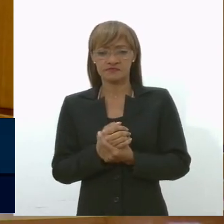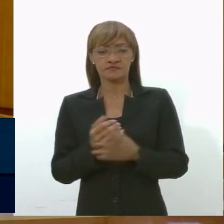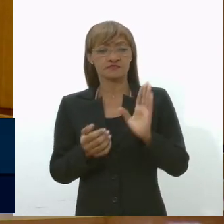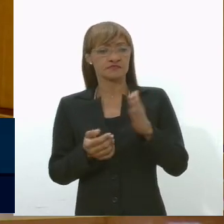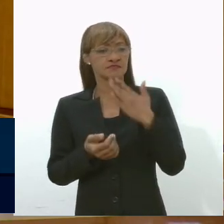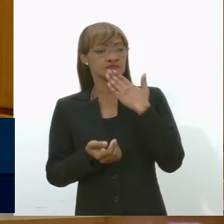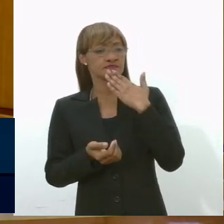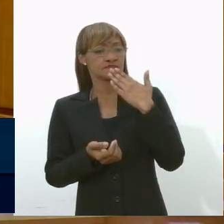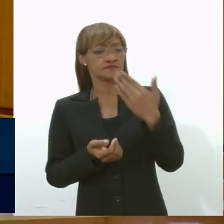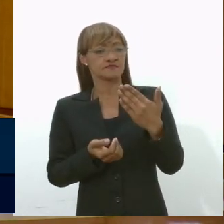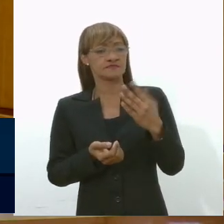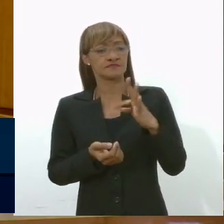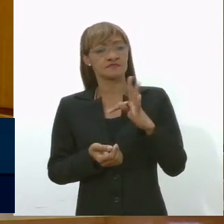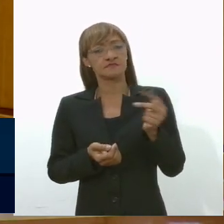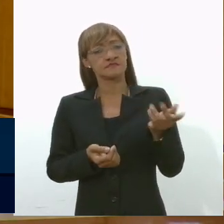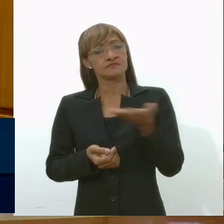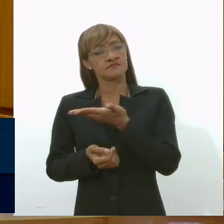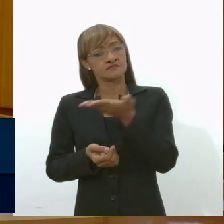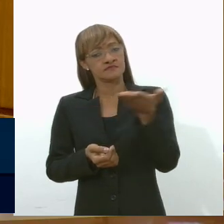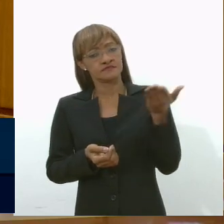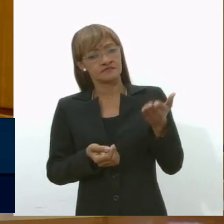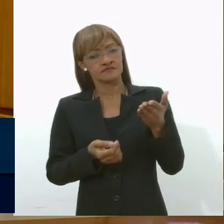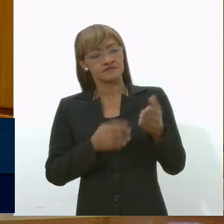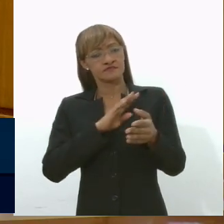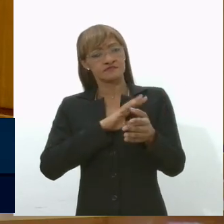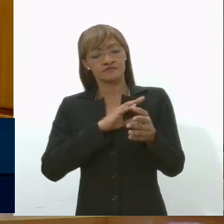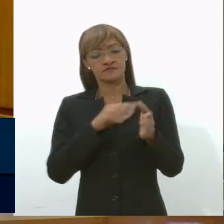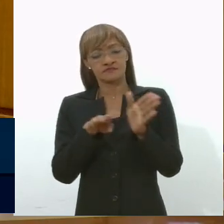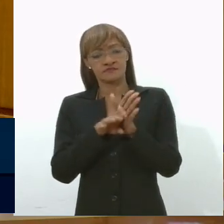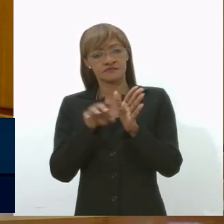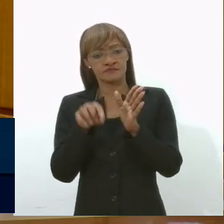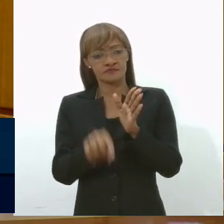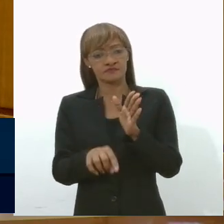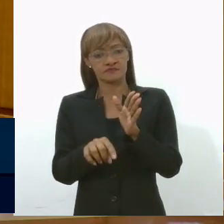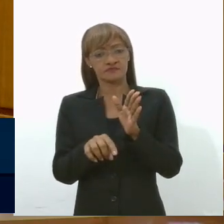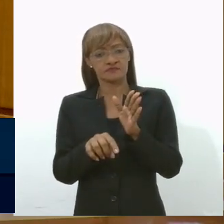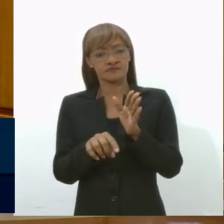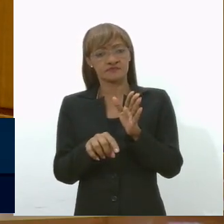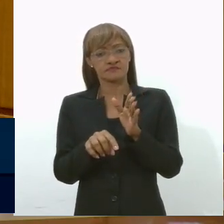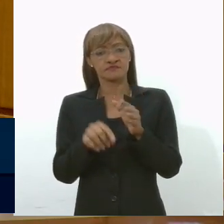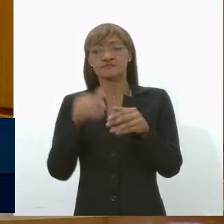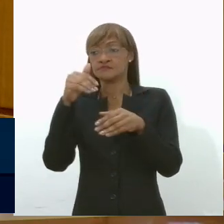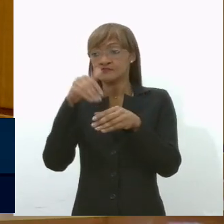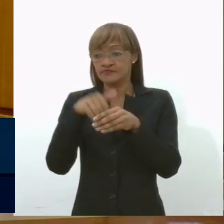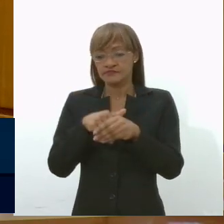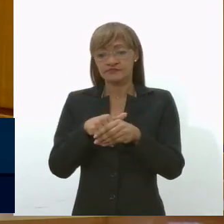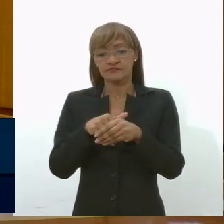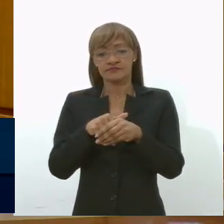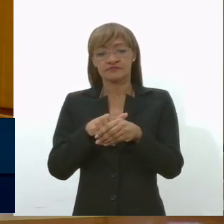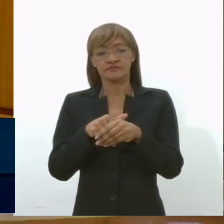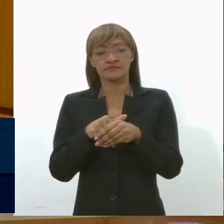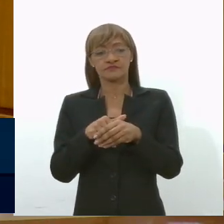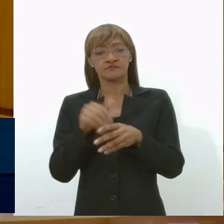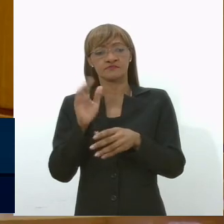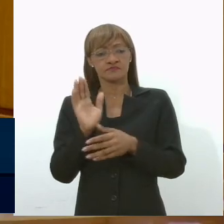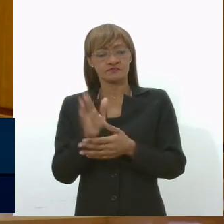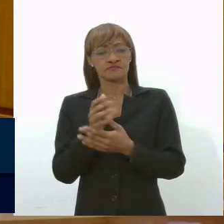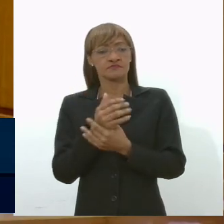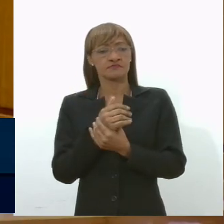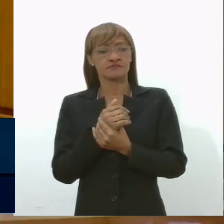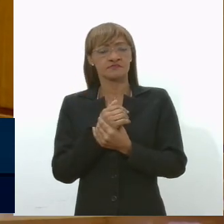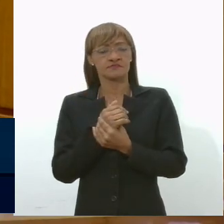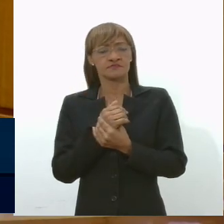todos os colegas que venham a esta casa para que a gente aprecie definitivamente esse assunto, que é, do ponto de